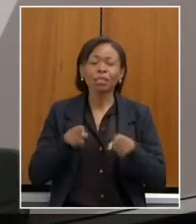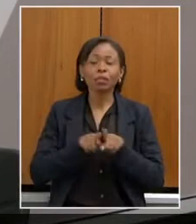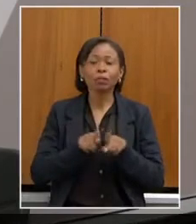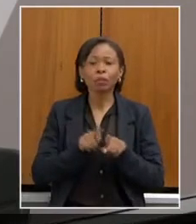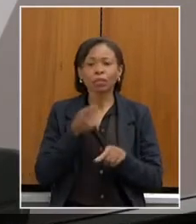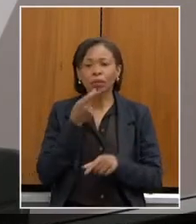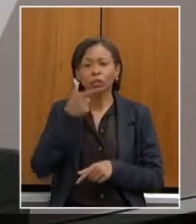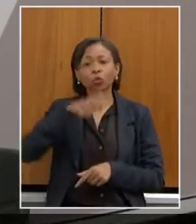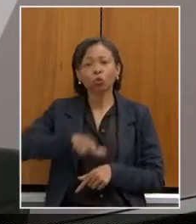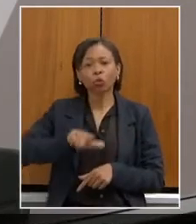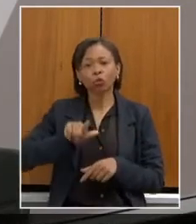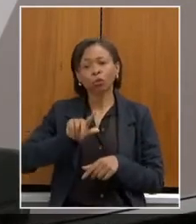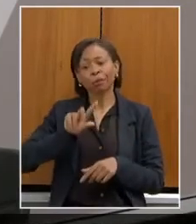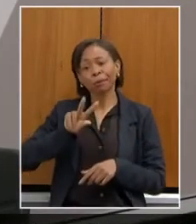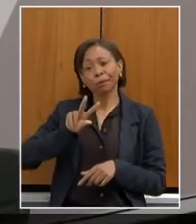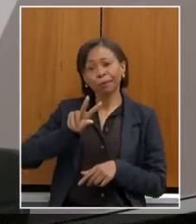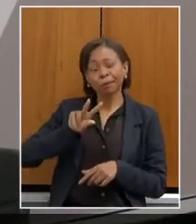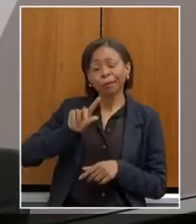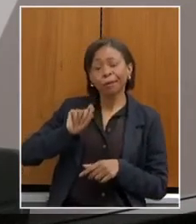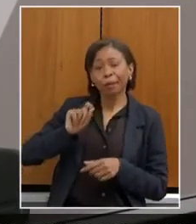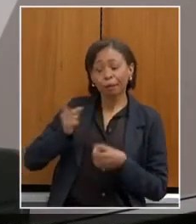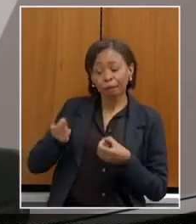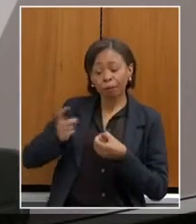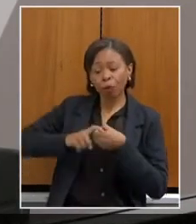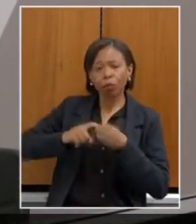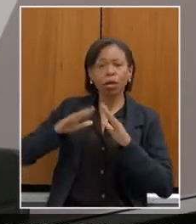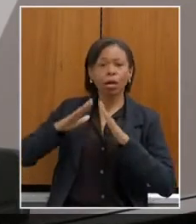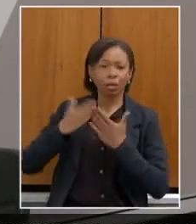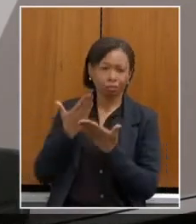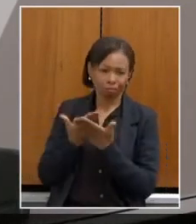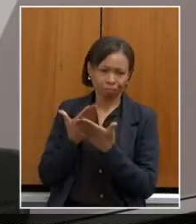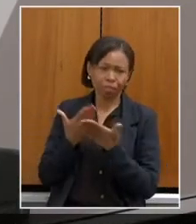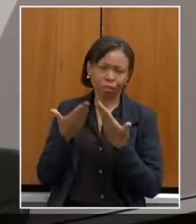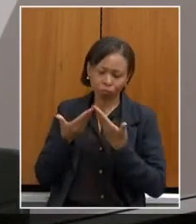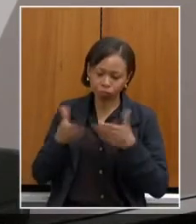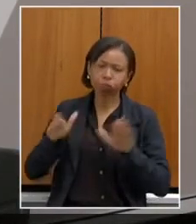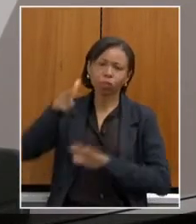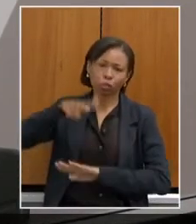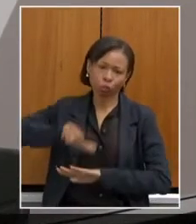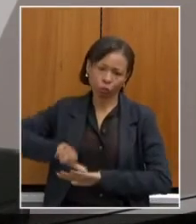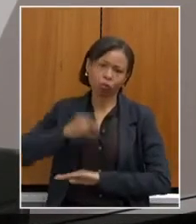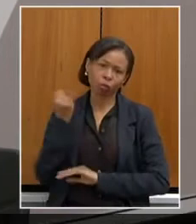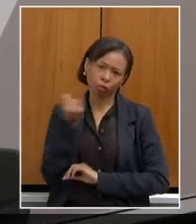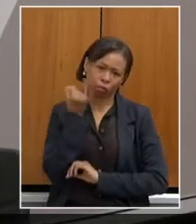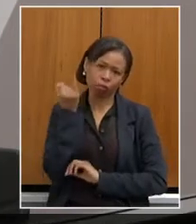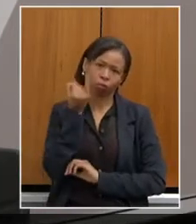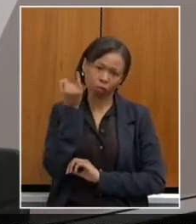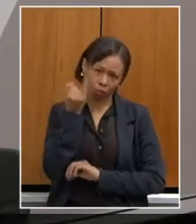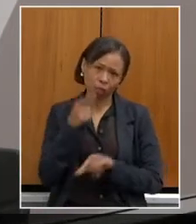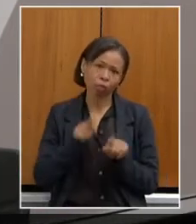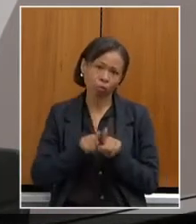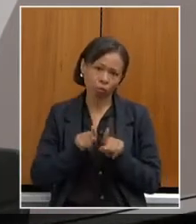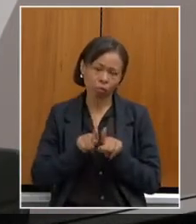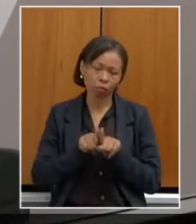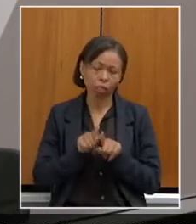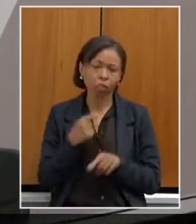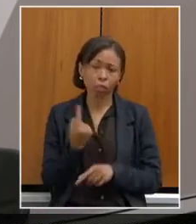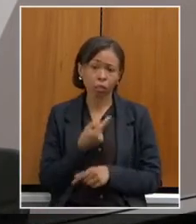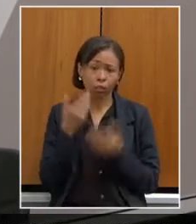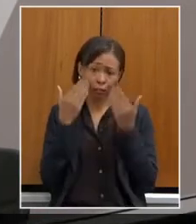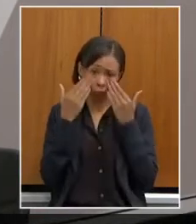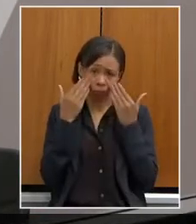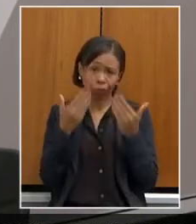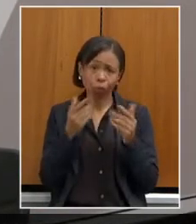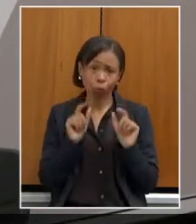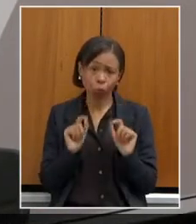tecla a questão de volta às aulas para a gente é muito importante sim também dar esse caráter de essencialidade e a gente tem visto que